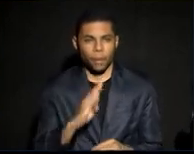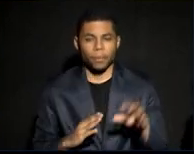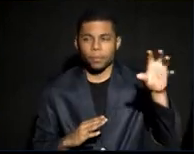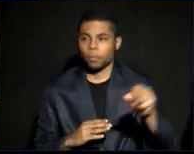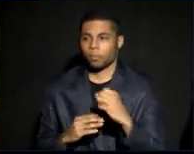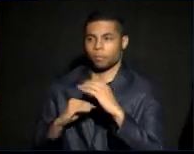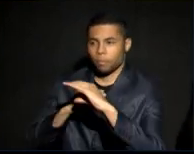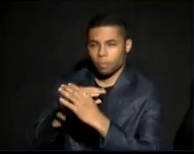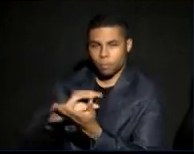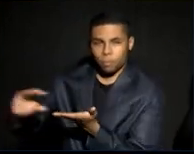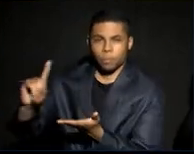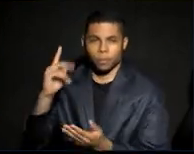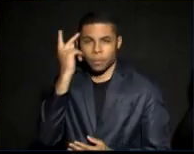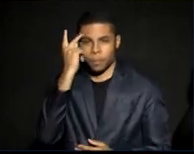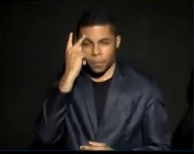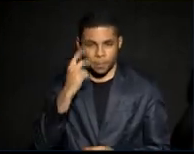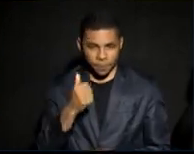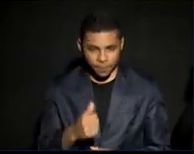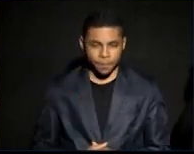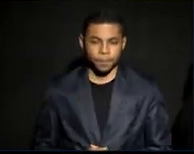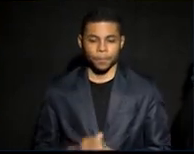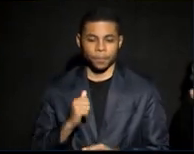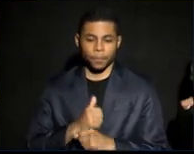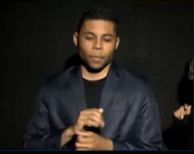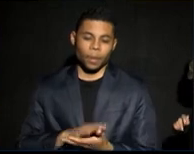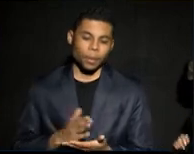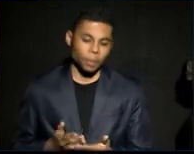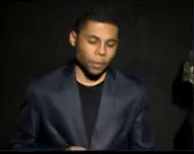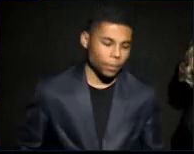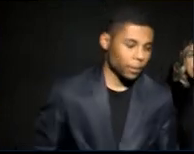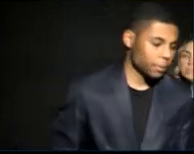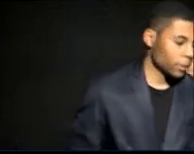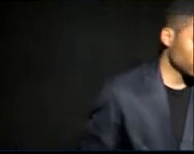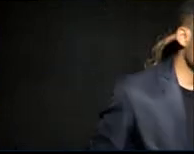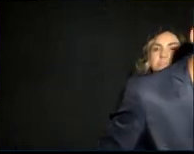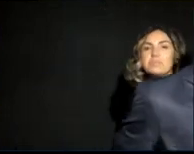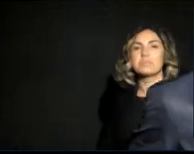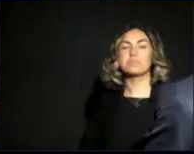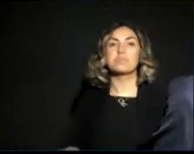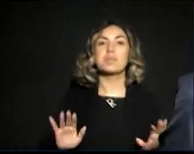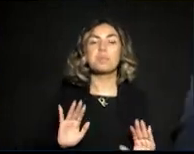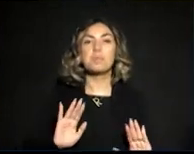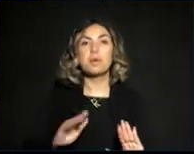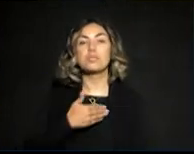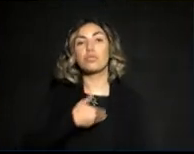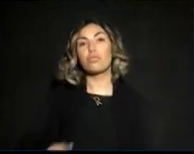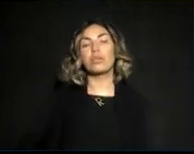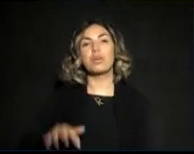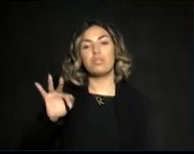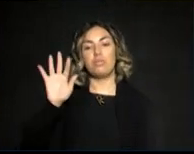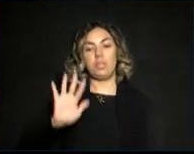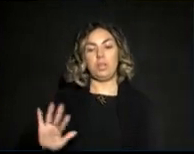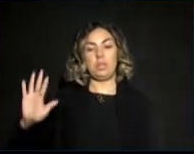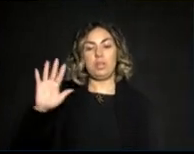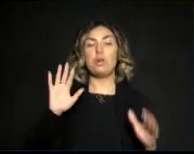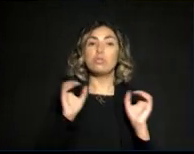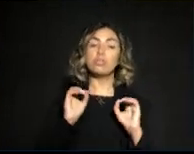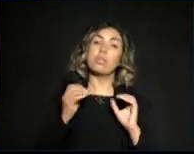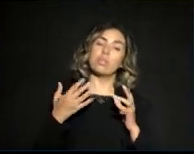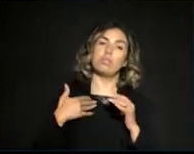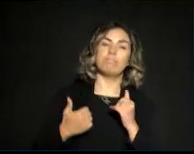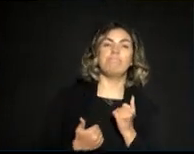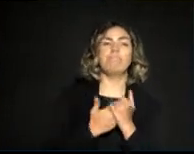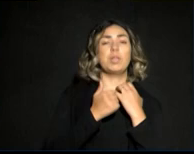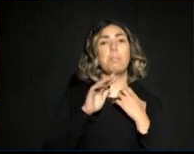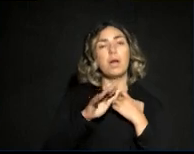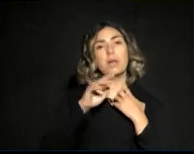hospital São Paulo sim mas como não veio o orçamento Federal o Estado tem é condição de ajudar ajudamos e hospital não Fechou